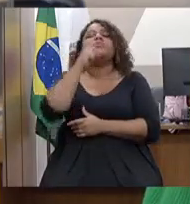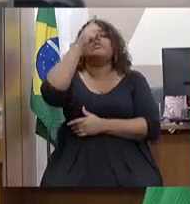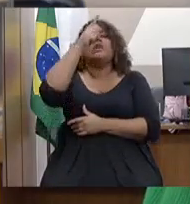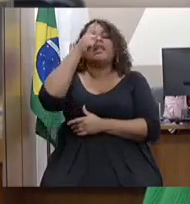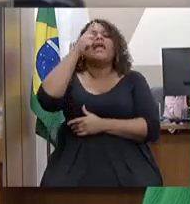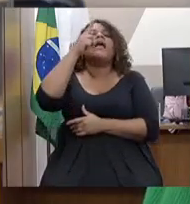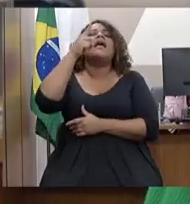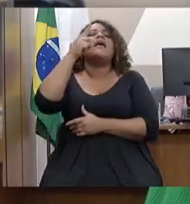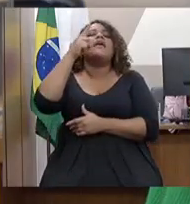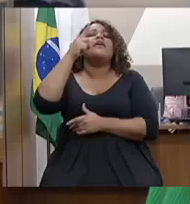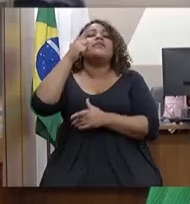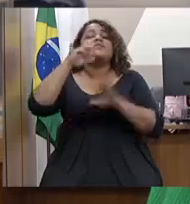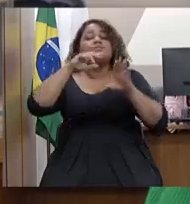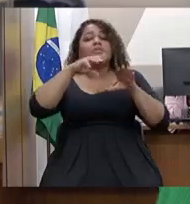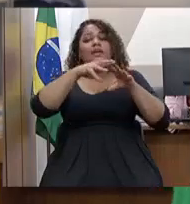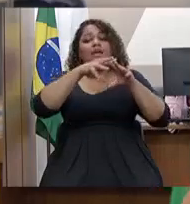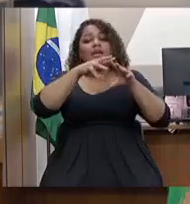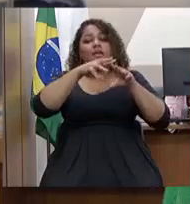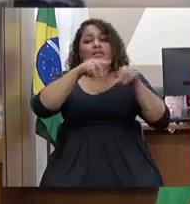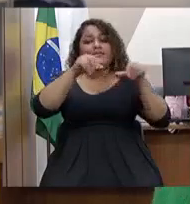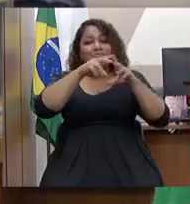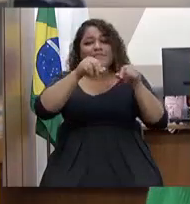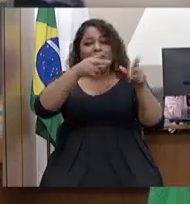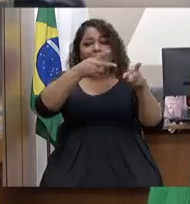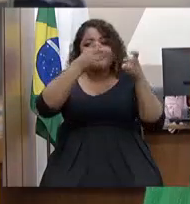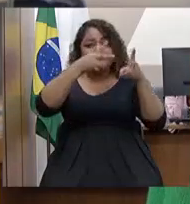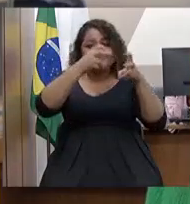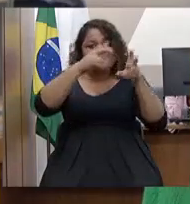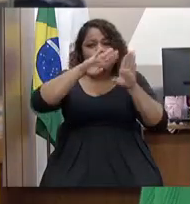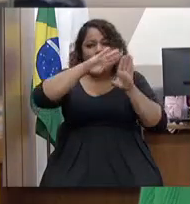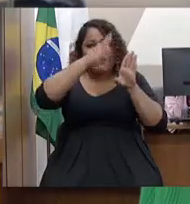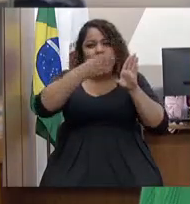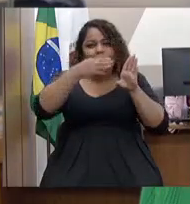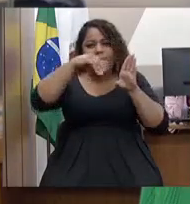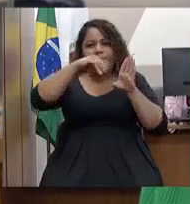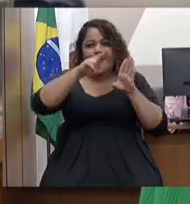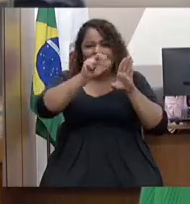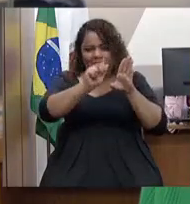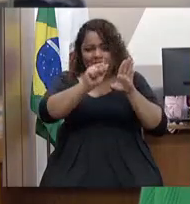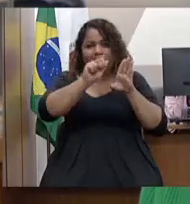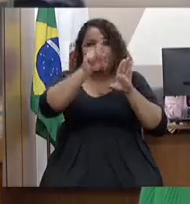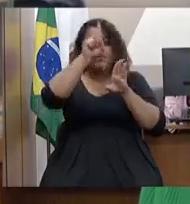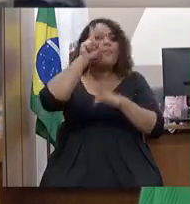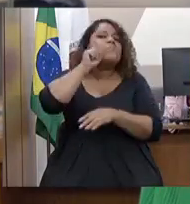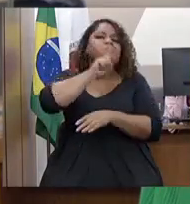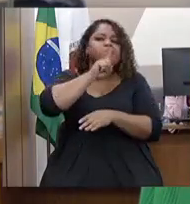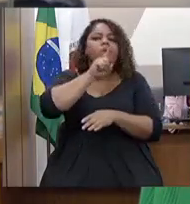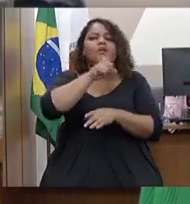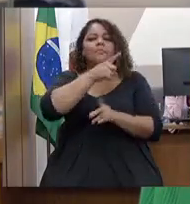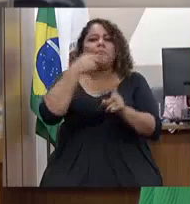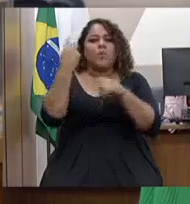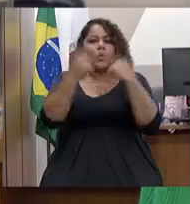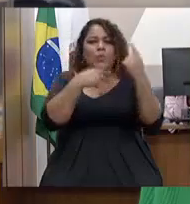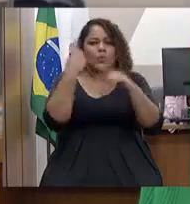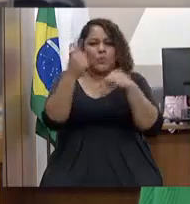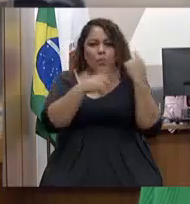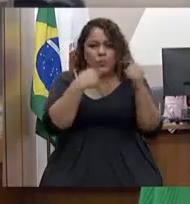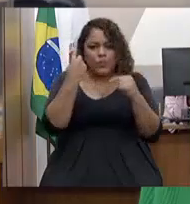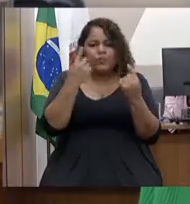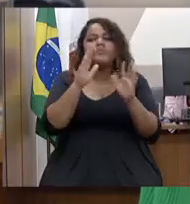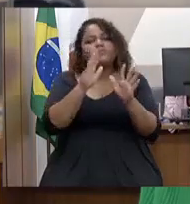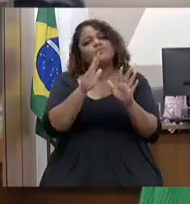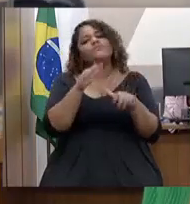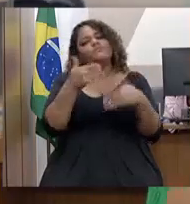e serve para que a gente possa discutir e refletir sobre esse tema e falar da saúde